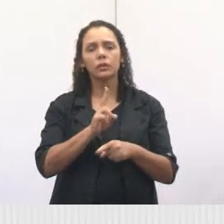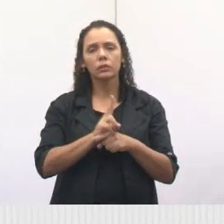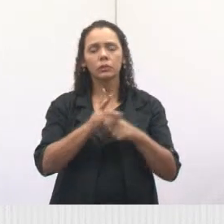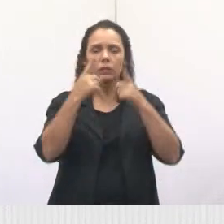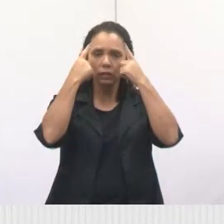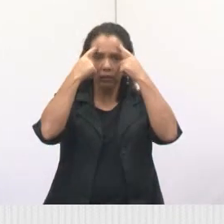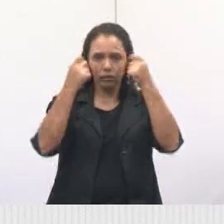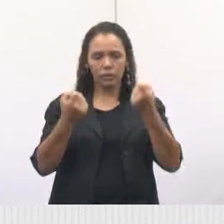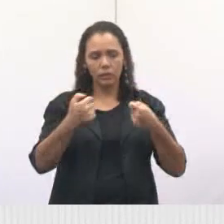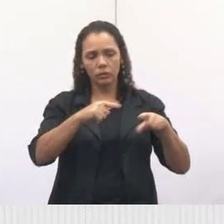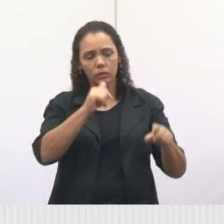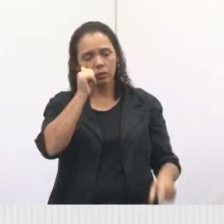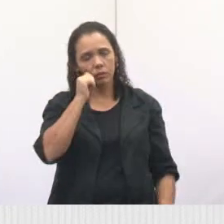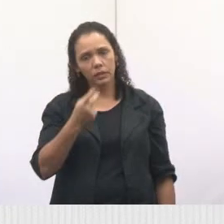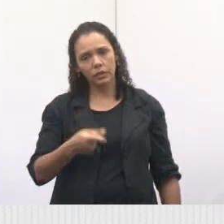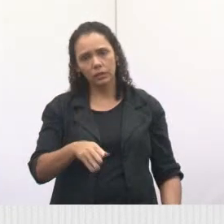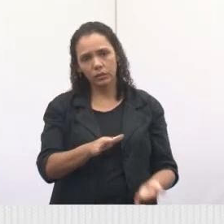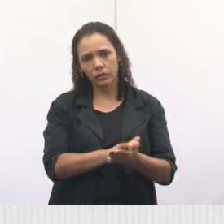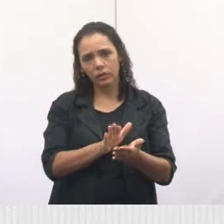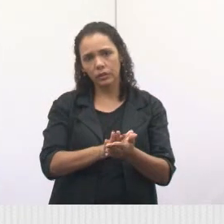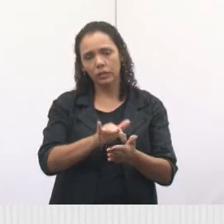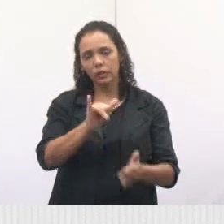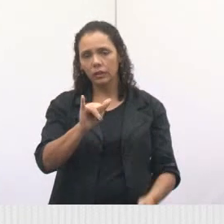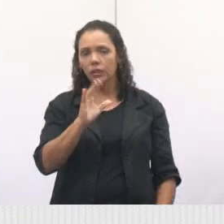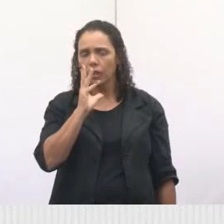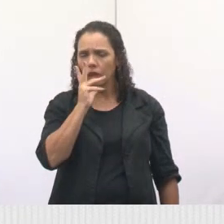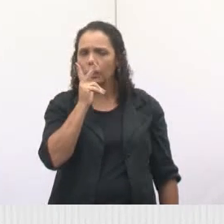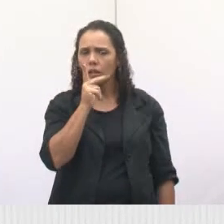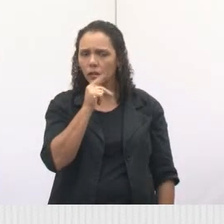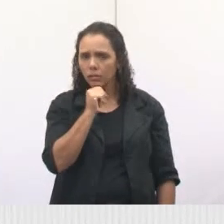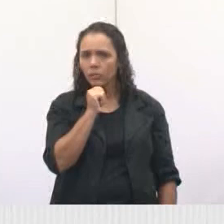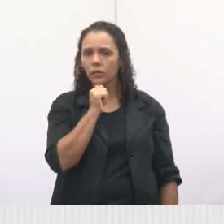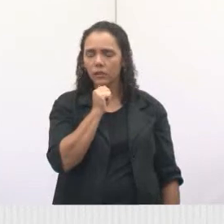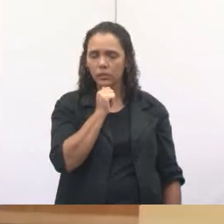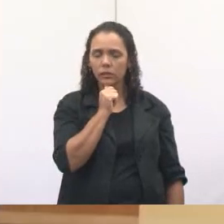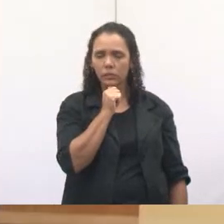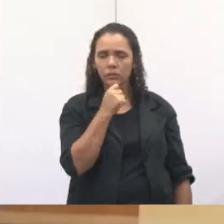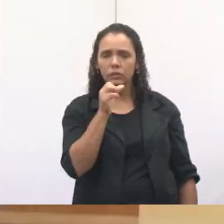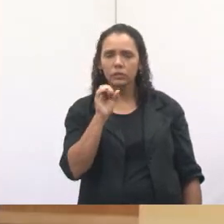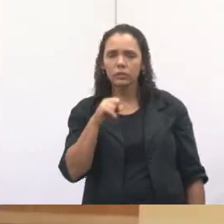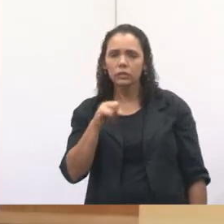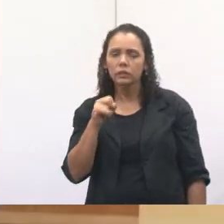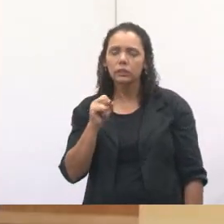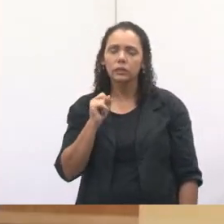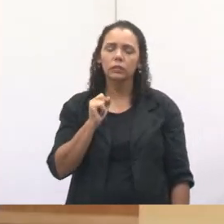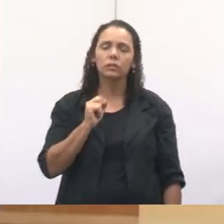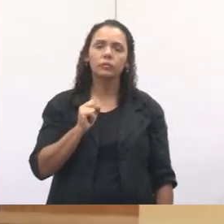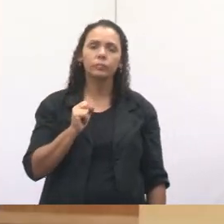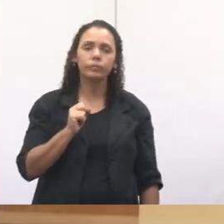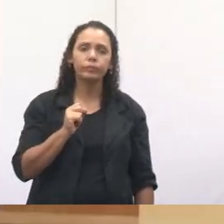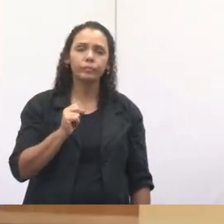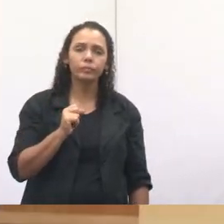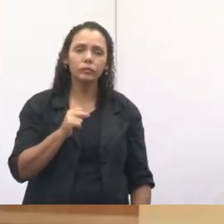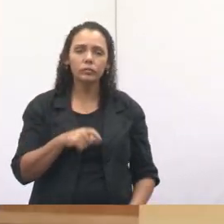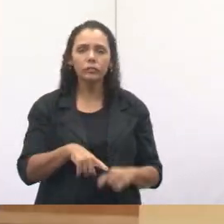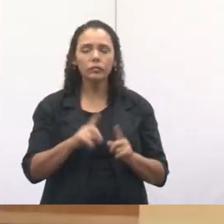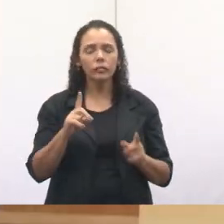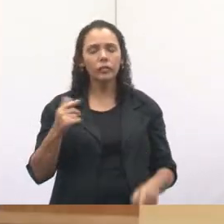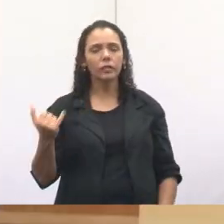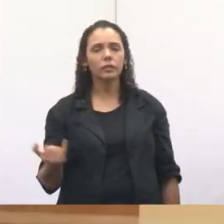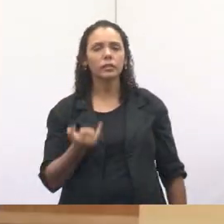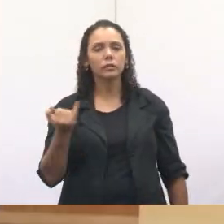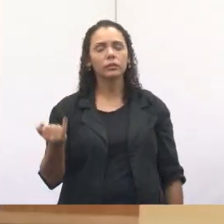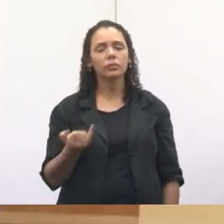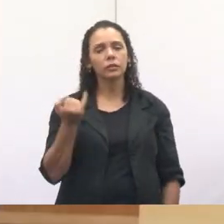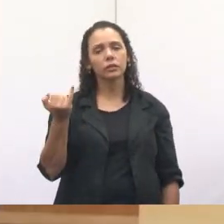município. É um longo caminho a ser percorrido, pode voltar aqui por gentileza, é um longo caminho a ser percorrido, mas é